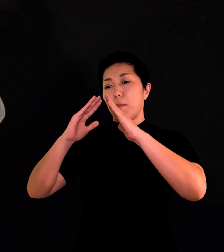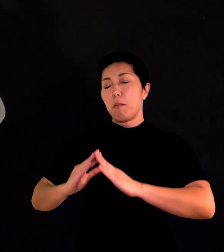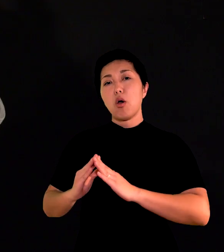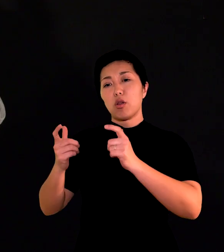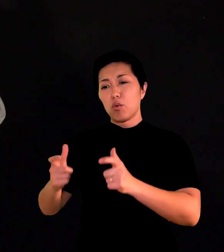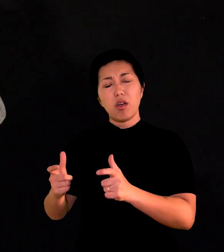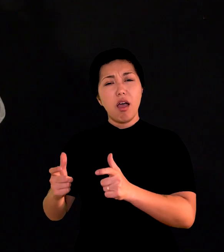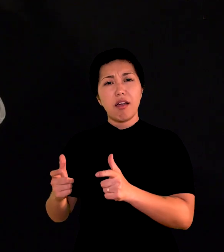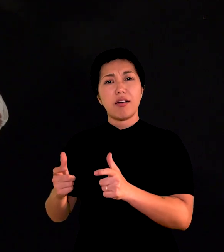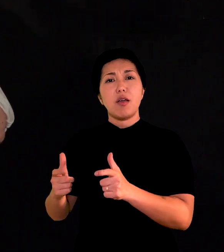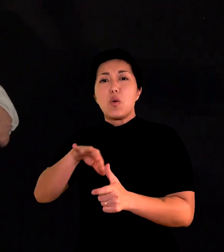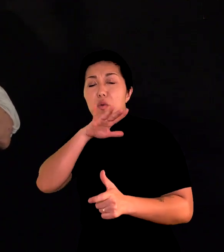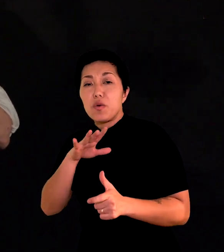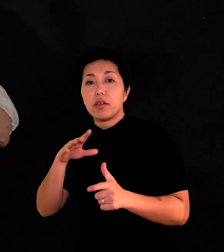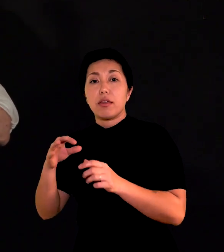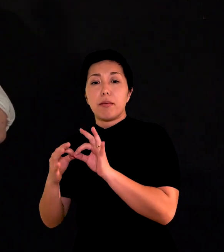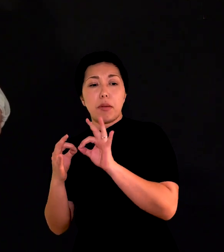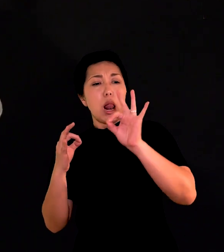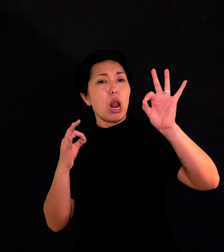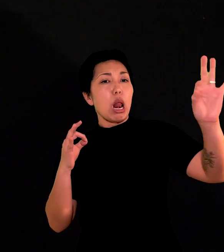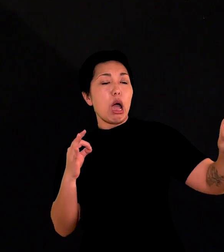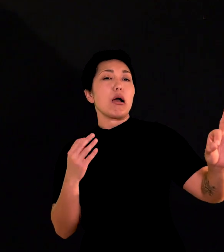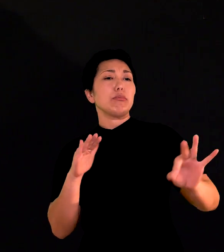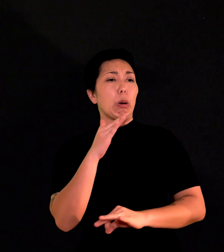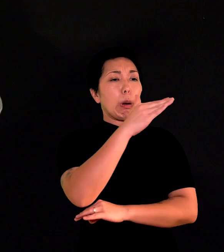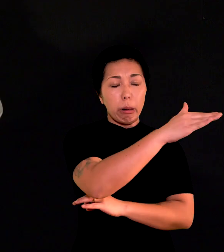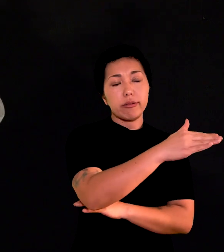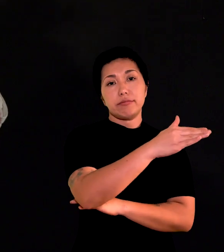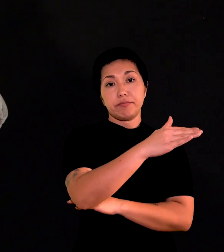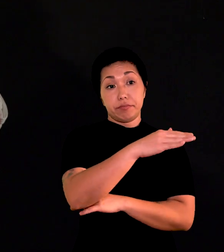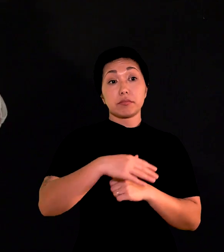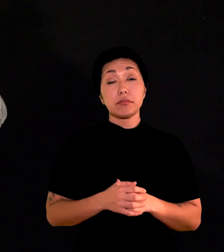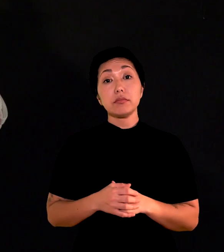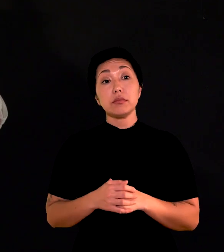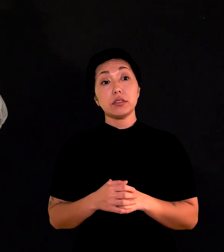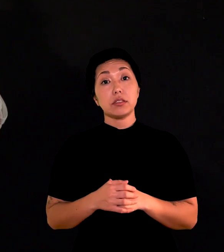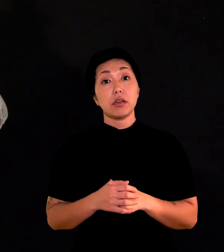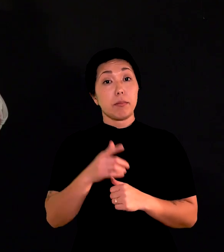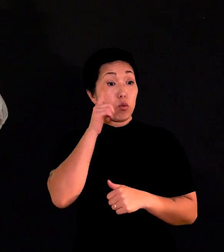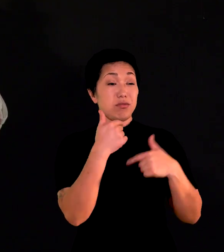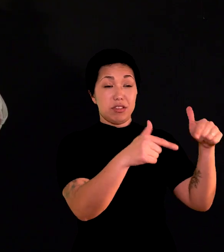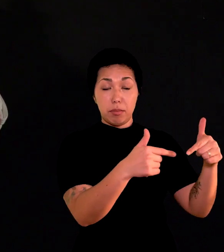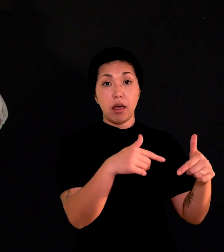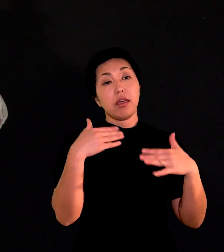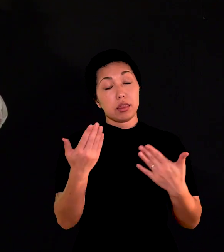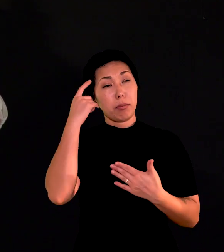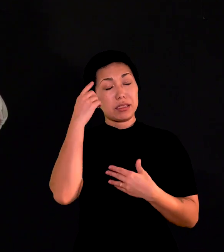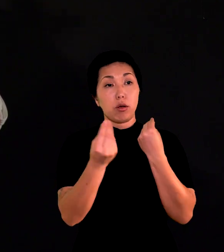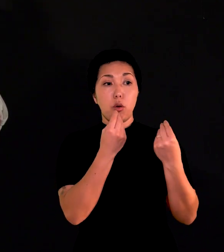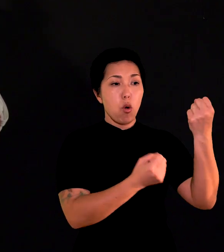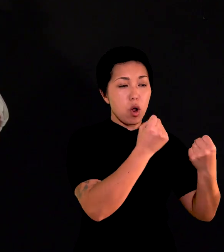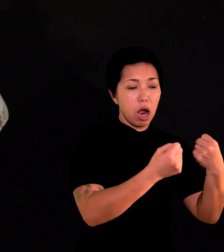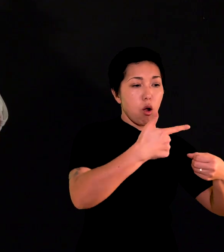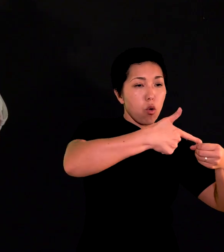áreas mais desvalorizadas e vir para outras, etc. Né? Então, assim, eu acho que toda essa ideia de